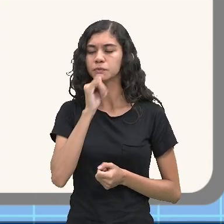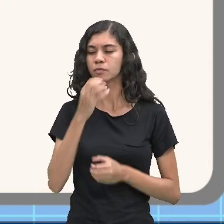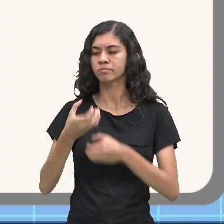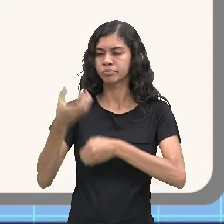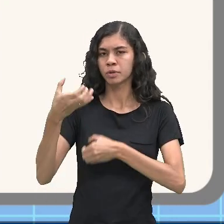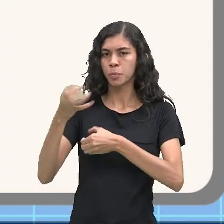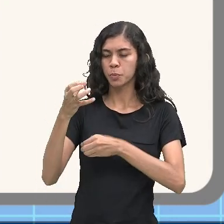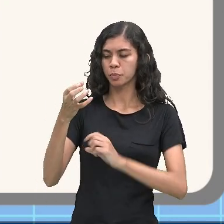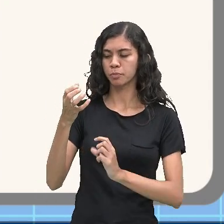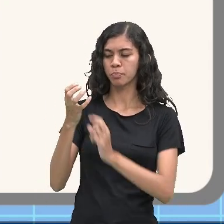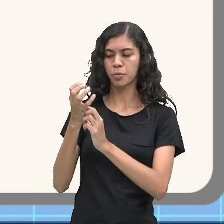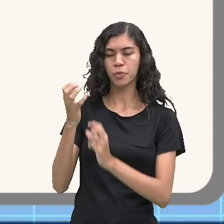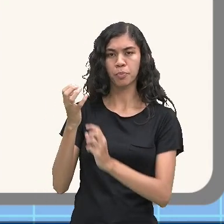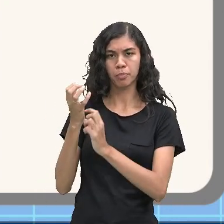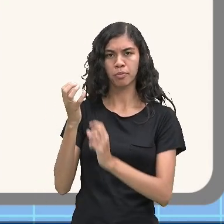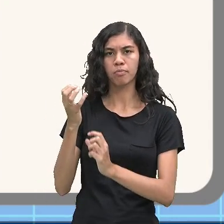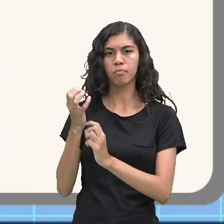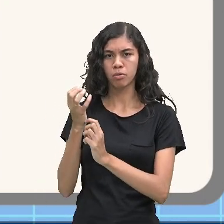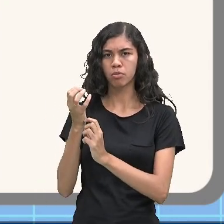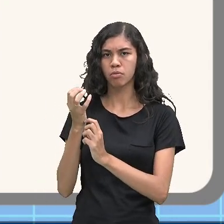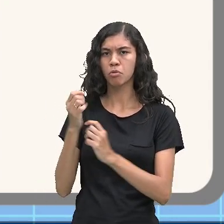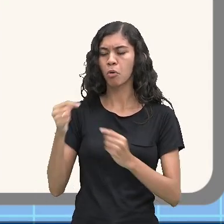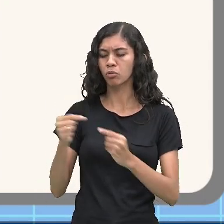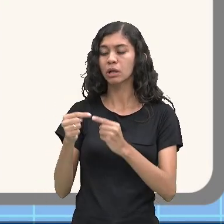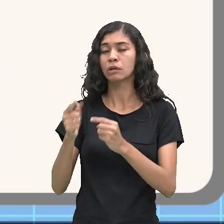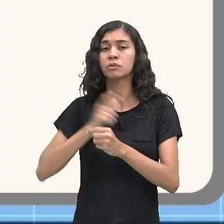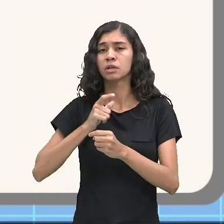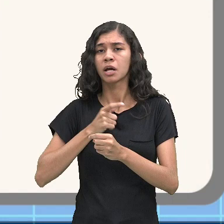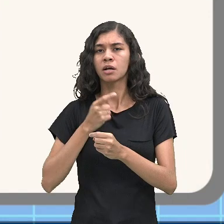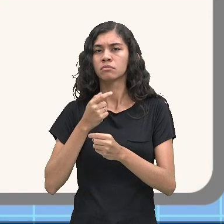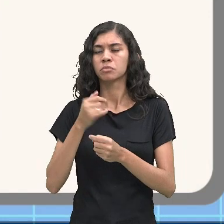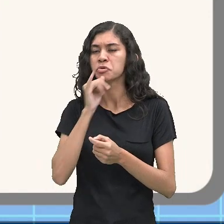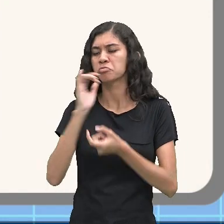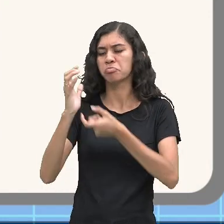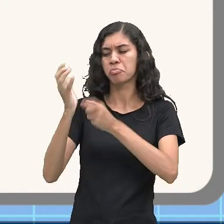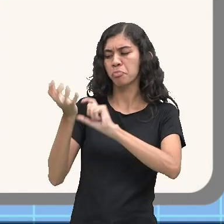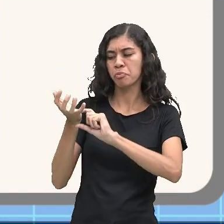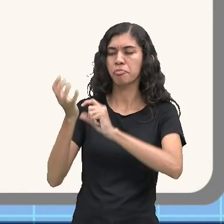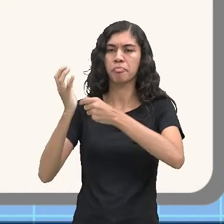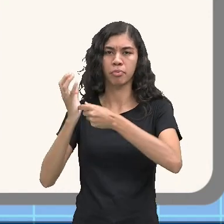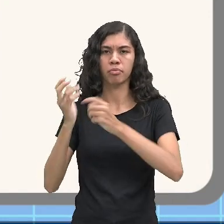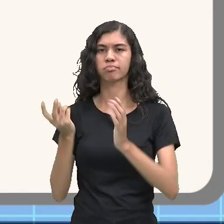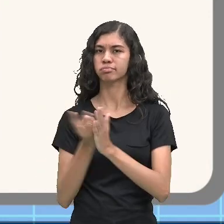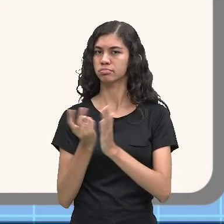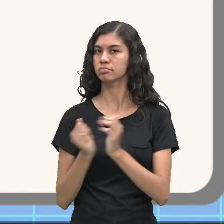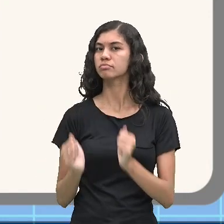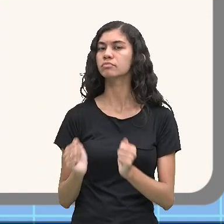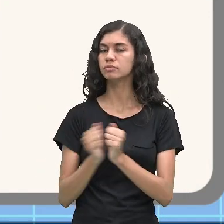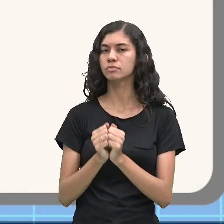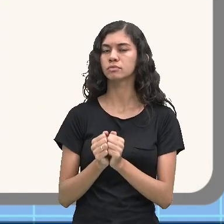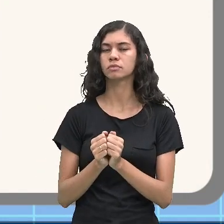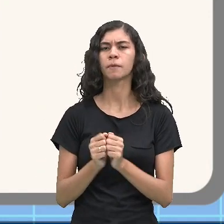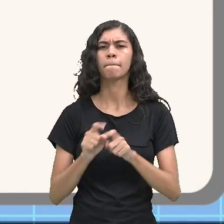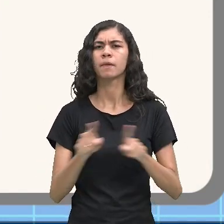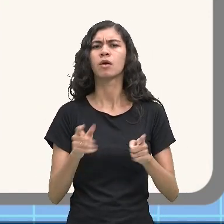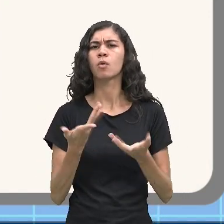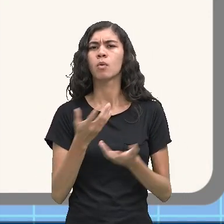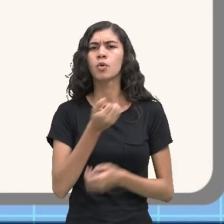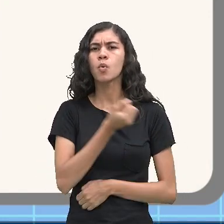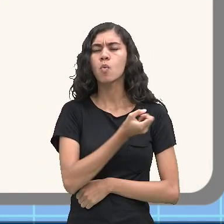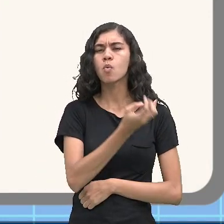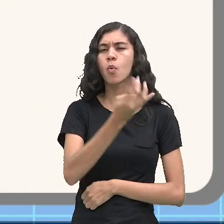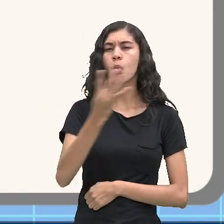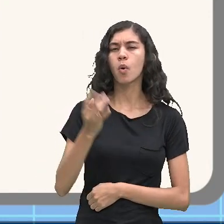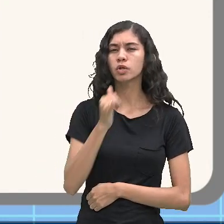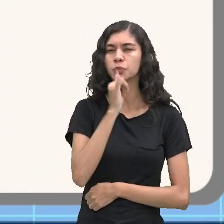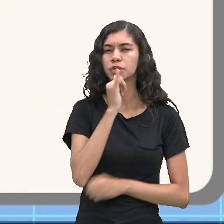contato independentemente da posição. Com esse equívoco, qual é a intensidade de corrente que passa pela lâmpada